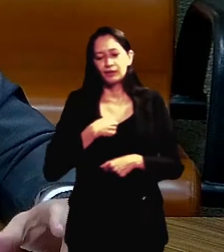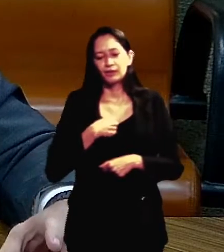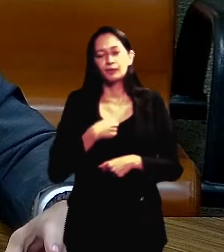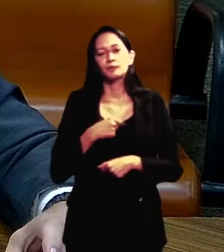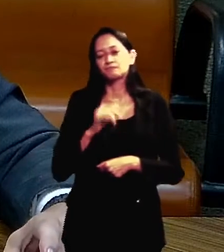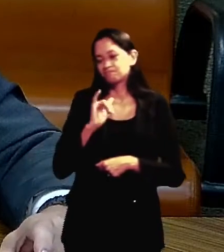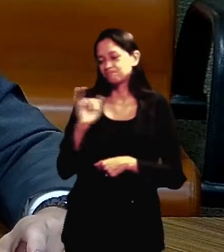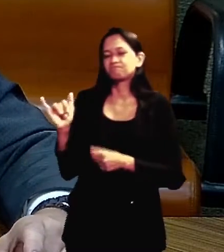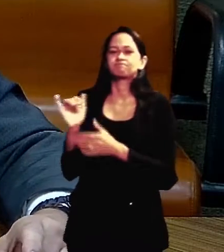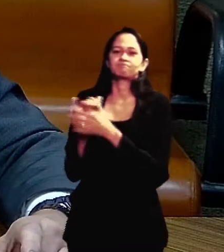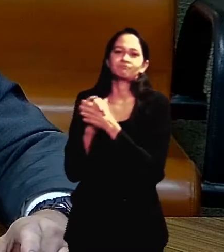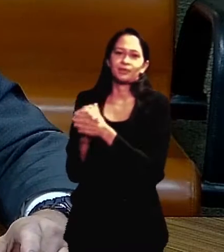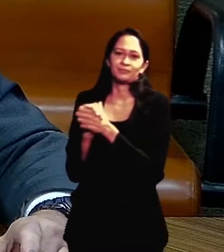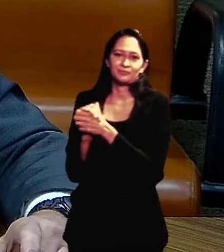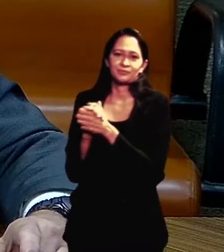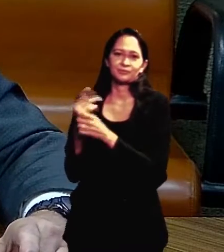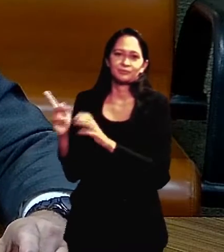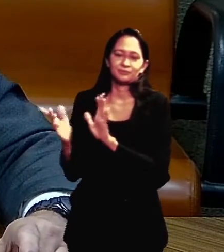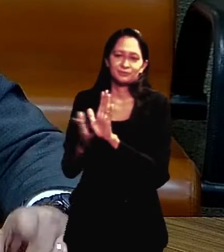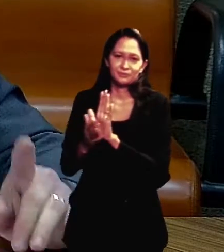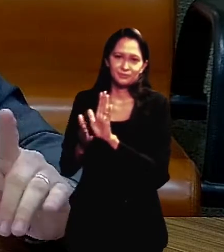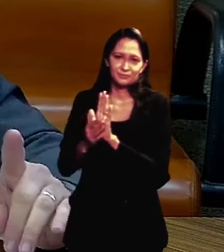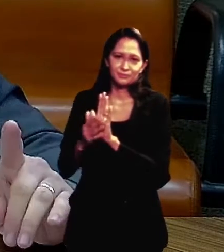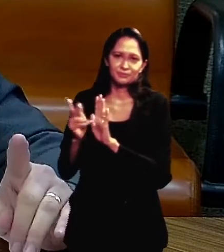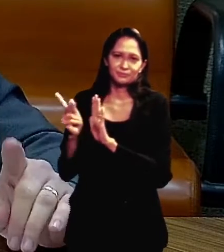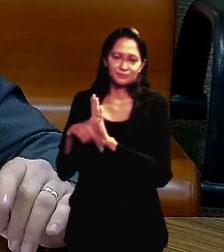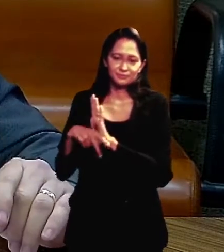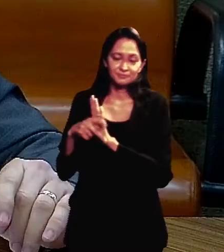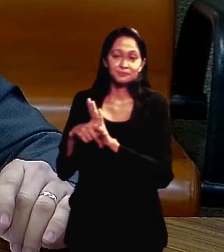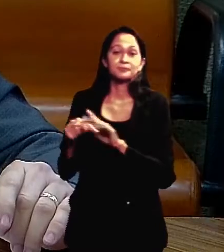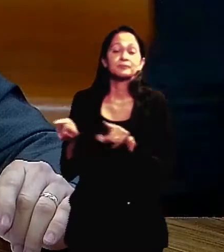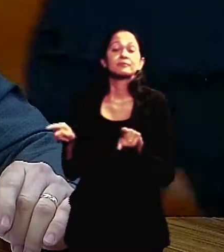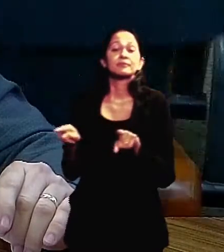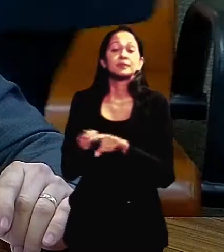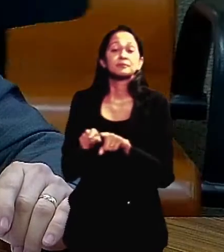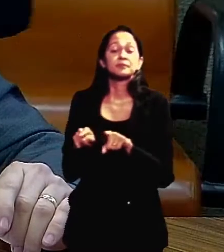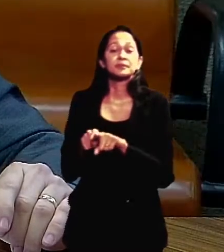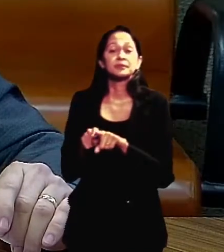Te parabenizo pela propositura e, acima de tudo, te faço,